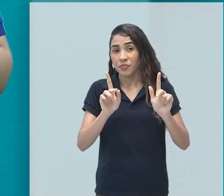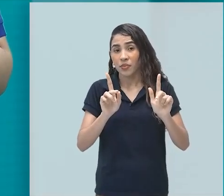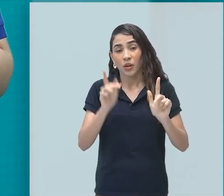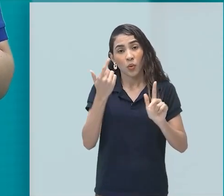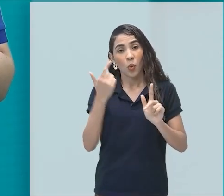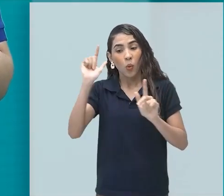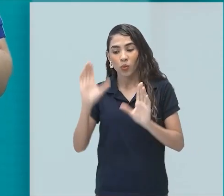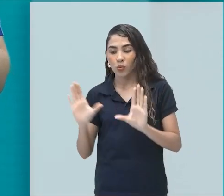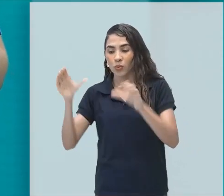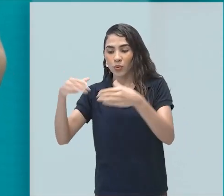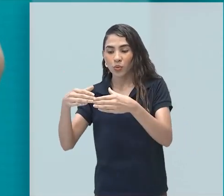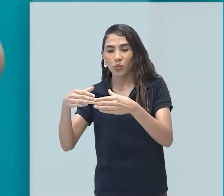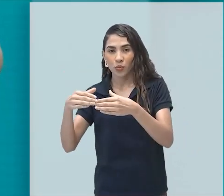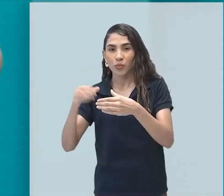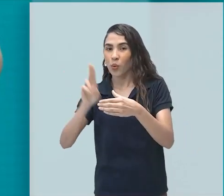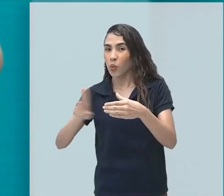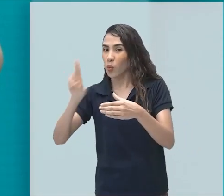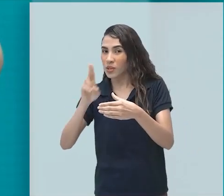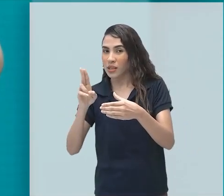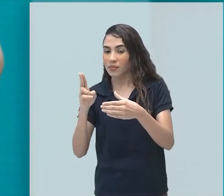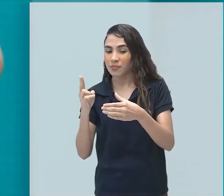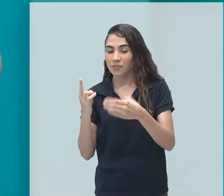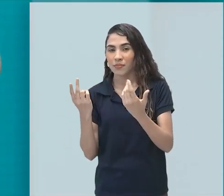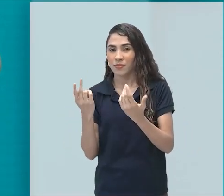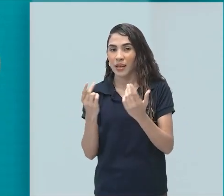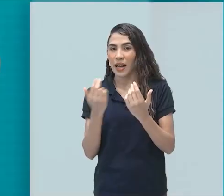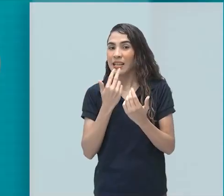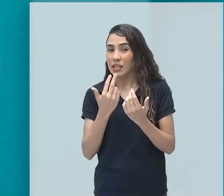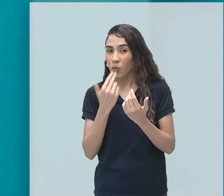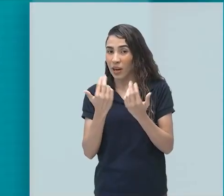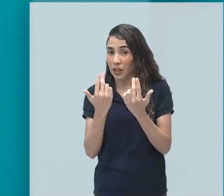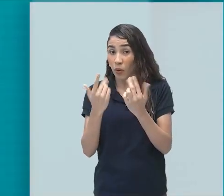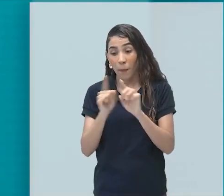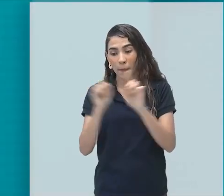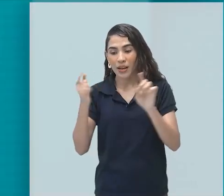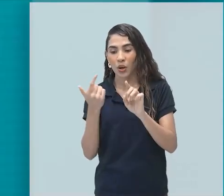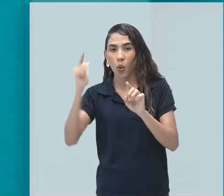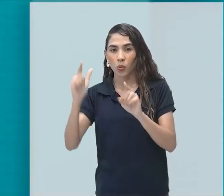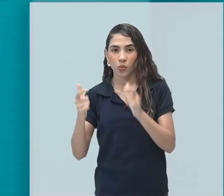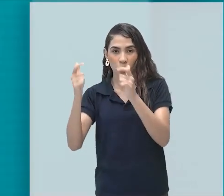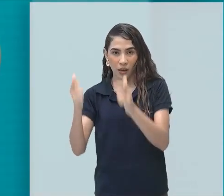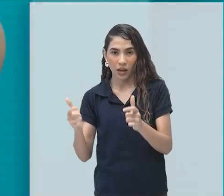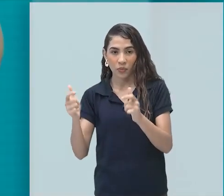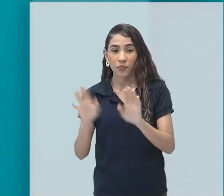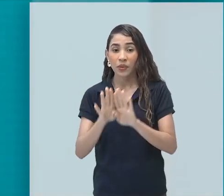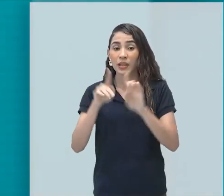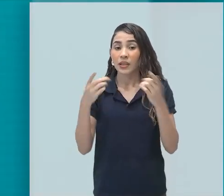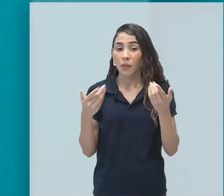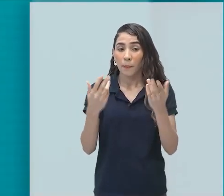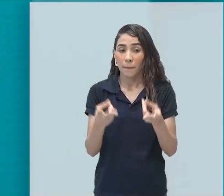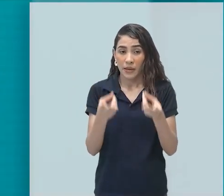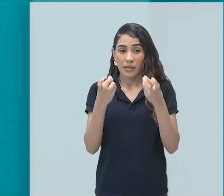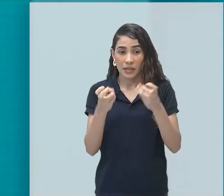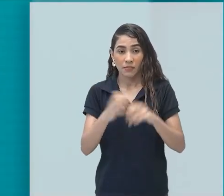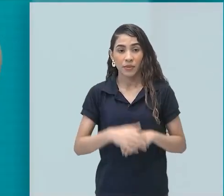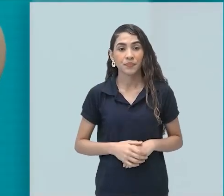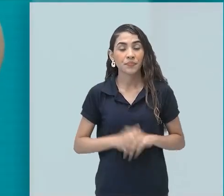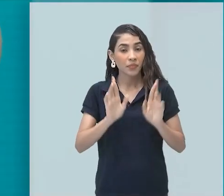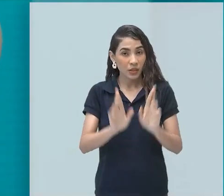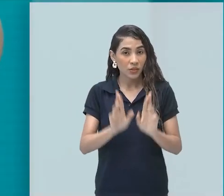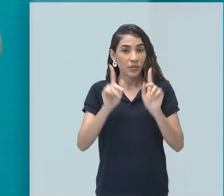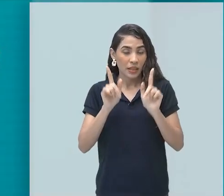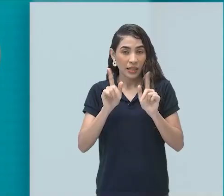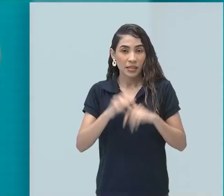um grupo de falantes que usa a mesma língua em um outro lugar. Então percebam que essas